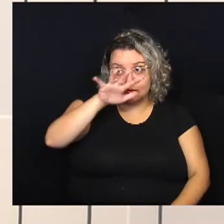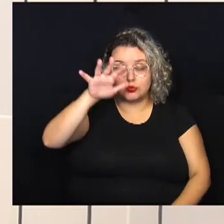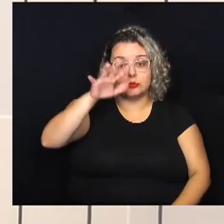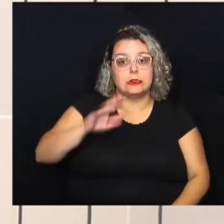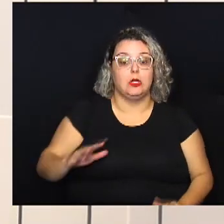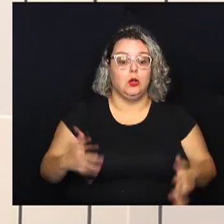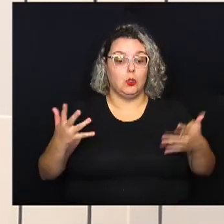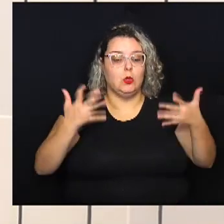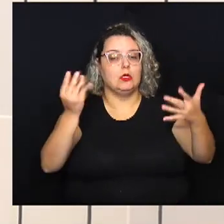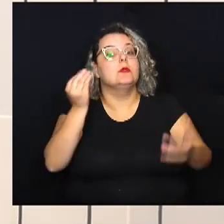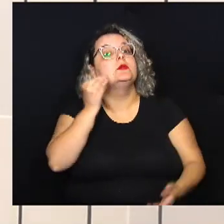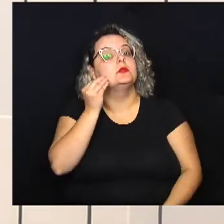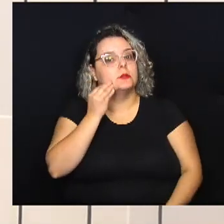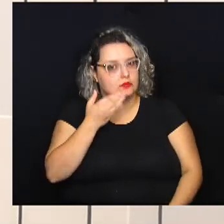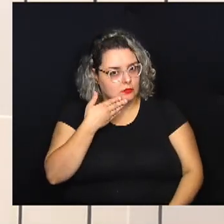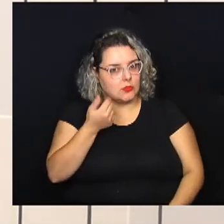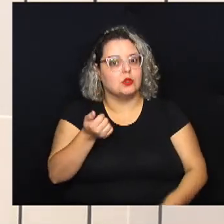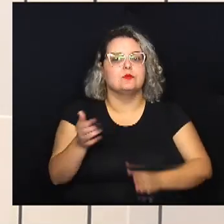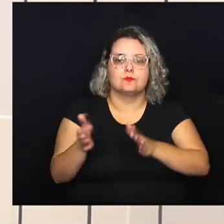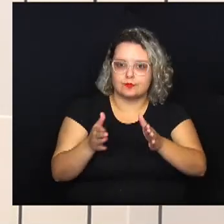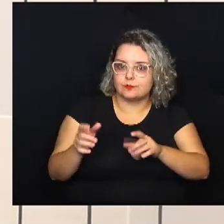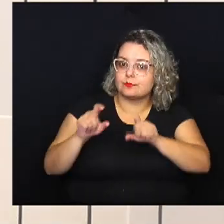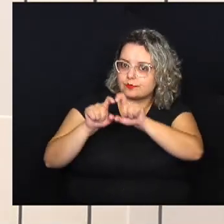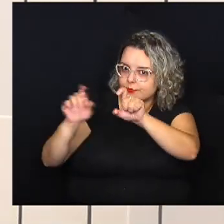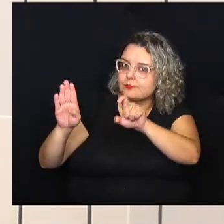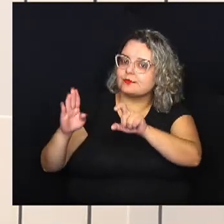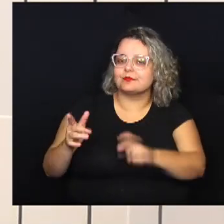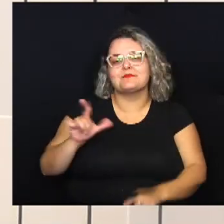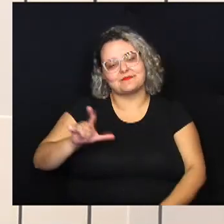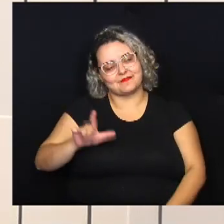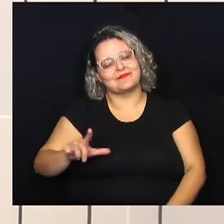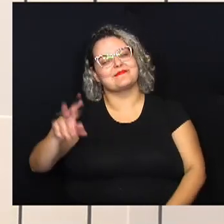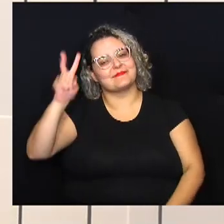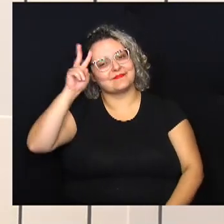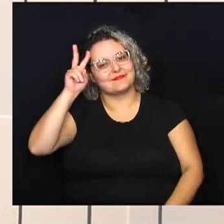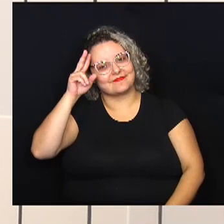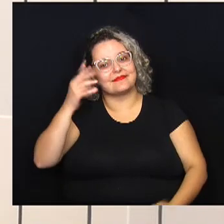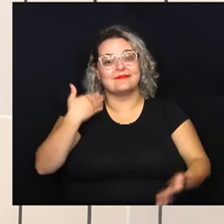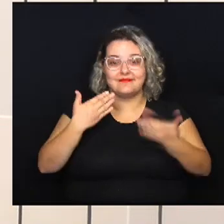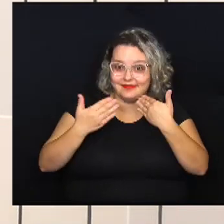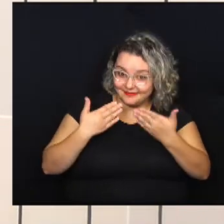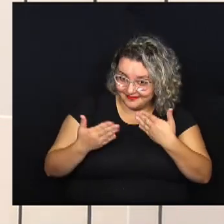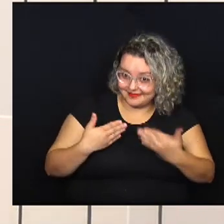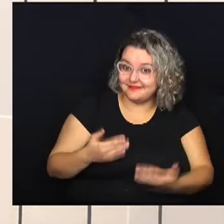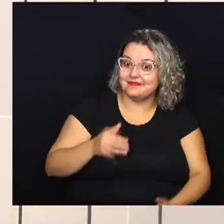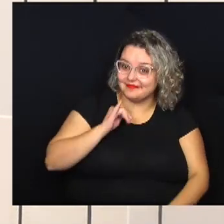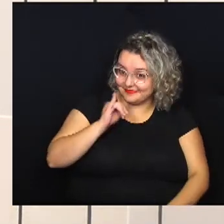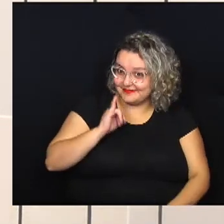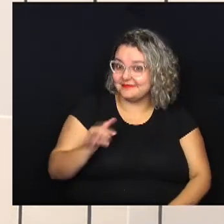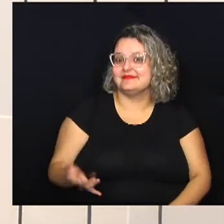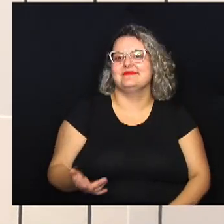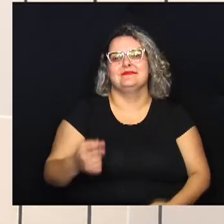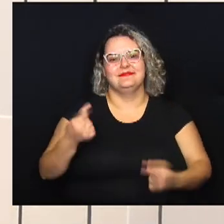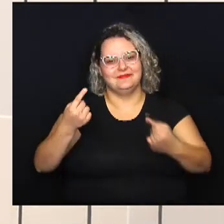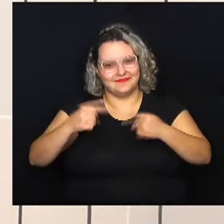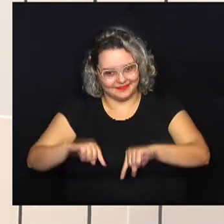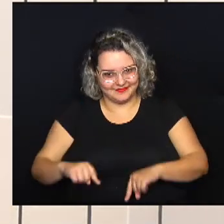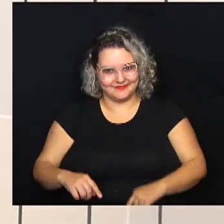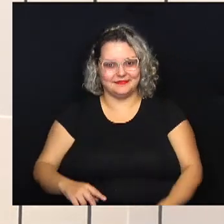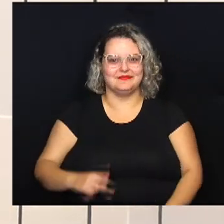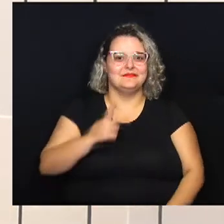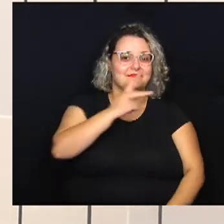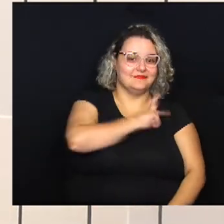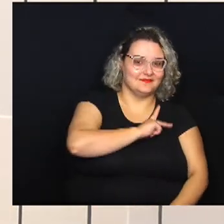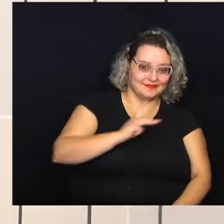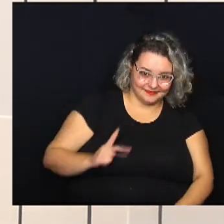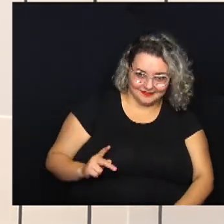tentando melhorar a situação na Série B. E claro que na segunda-feira a gente conta a história desta partida entre Ponte